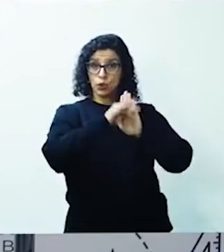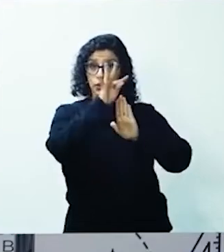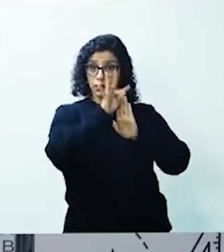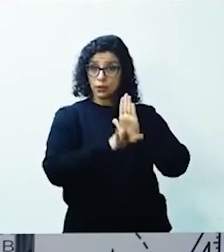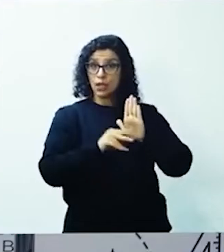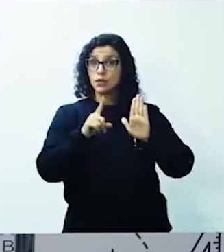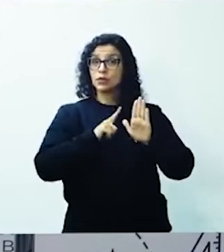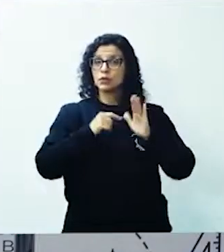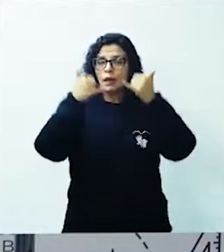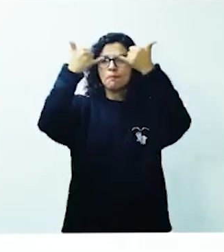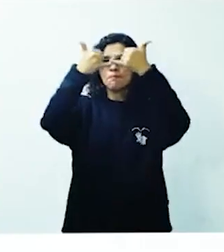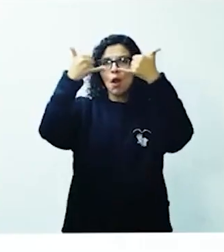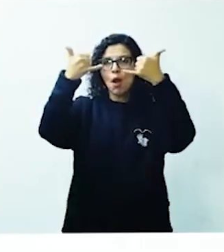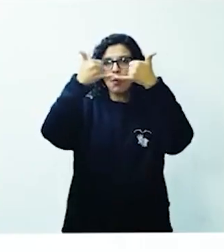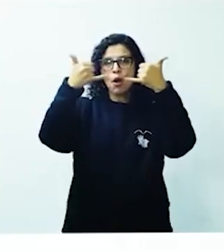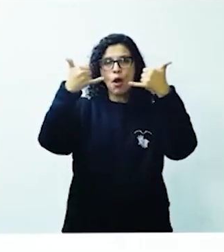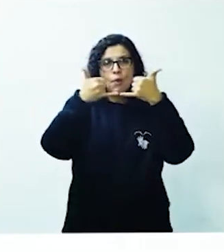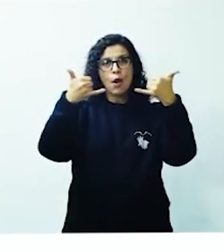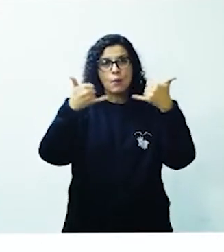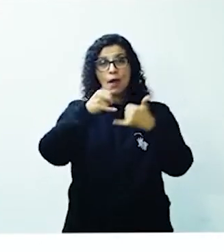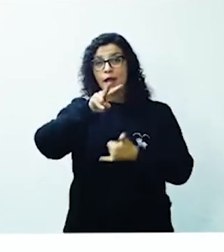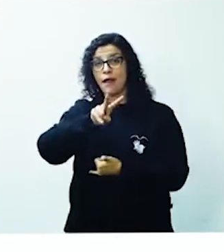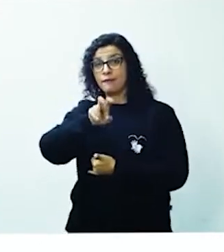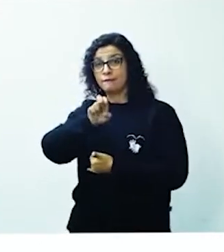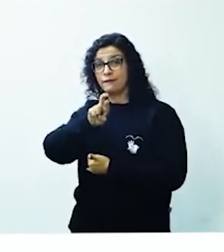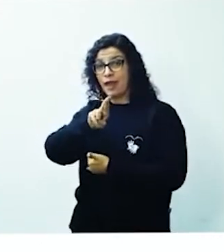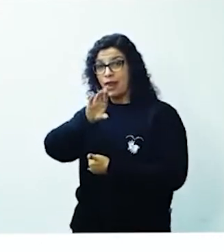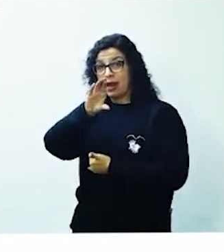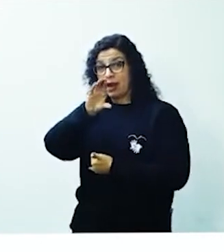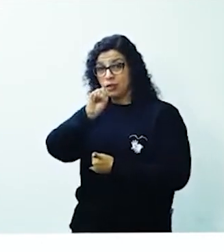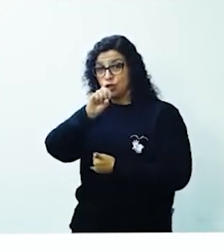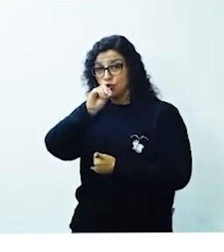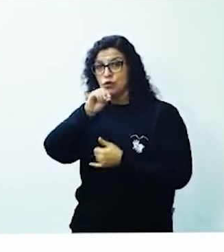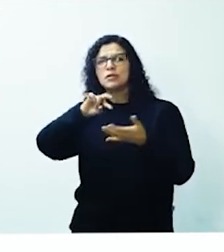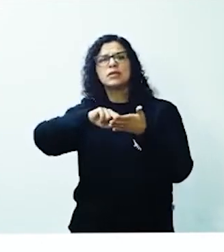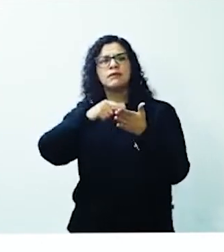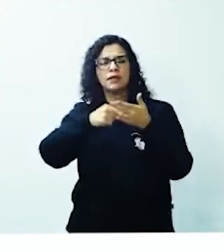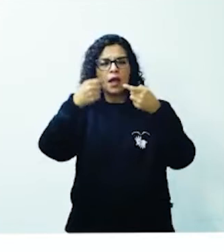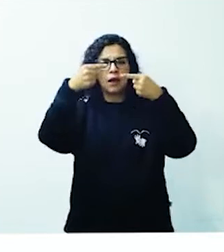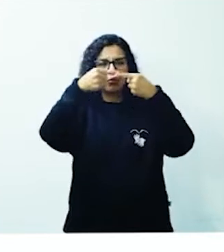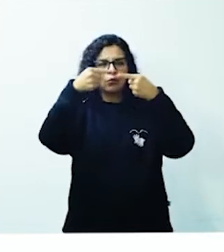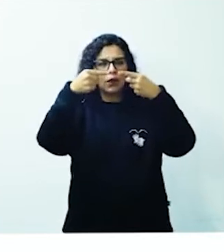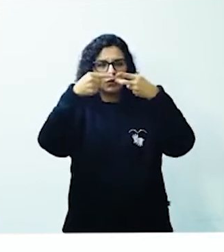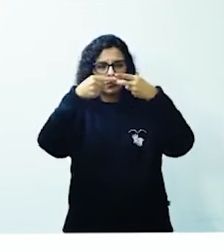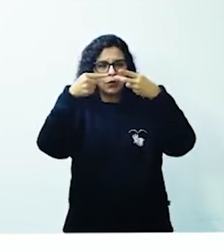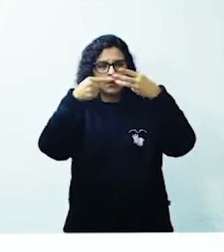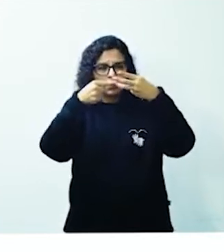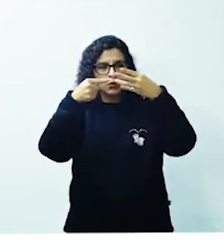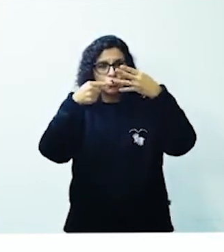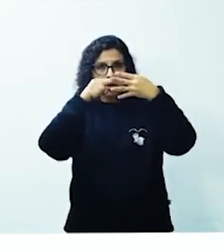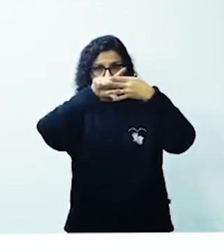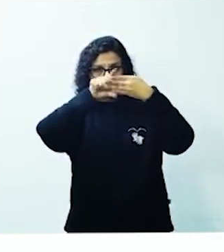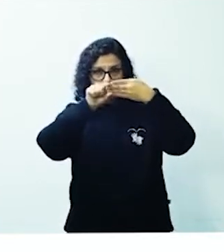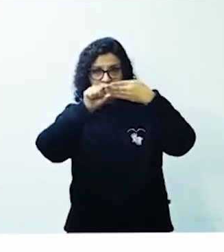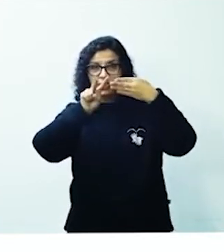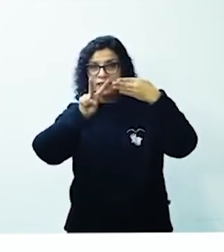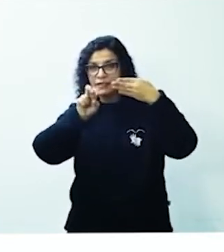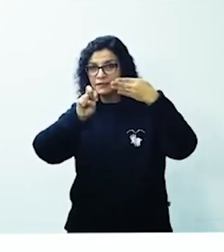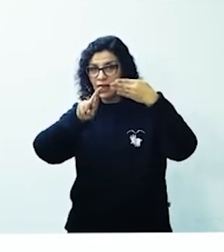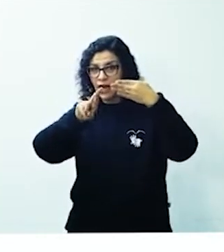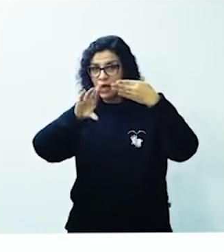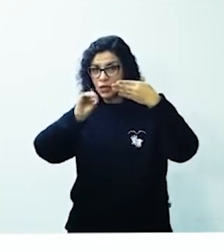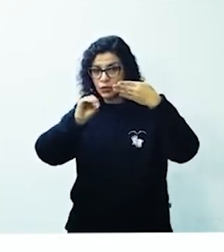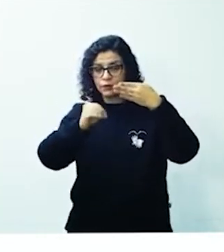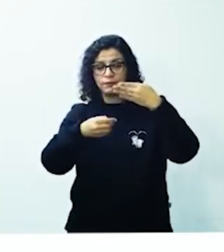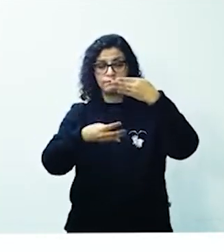em versos. Lembra? Ele é escrito em versos. O conjunto de versos é